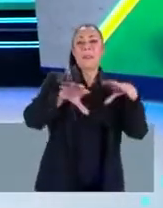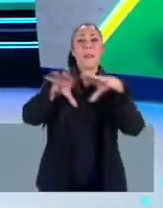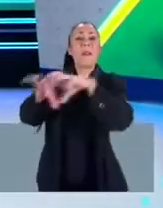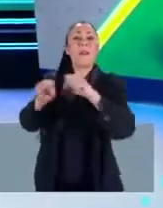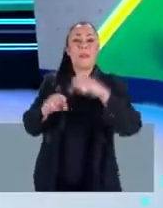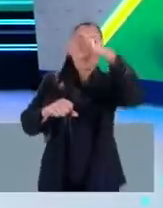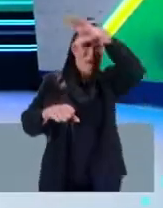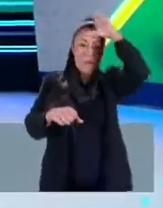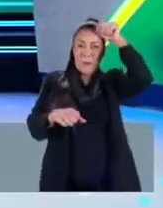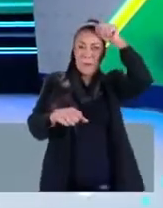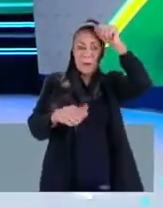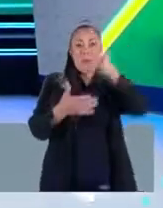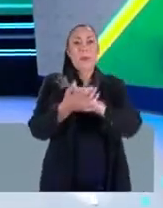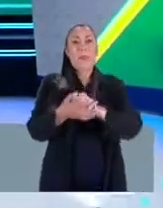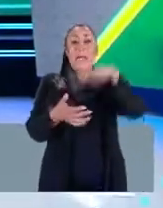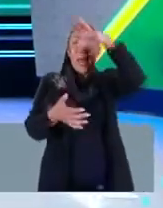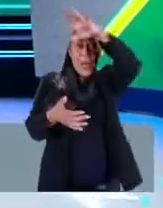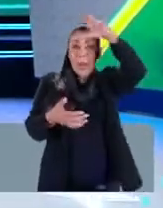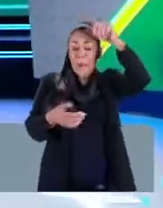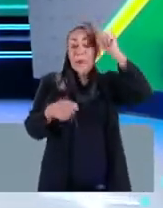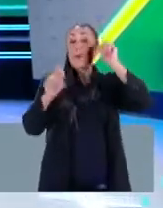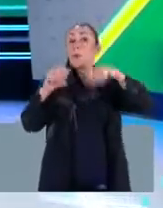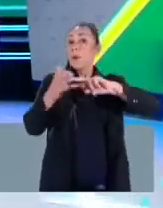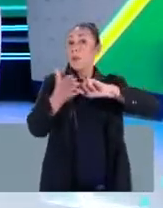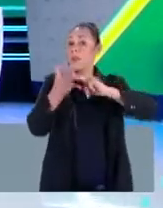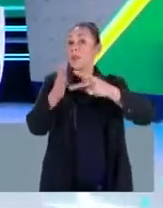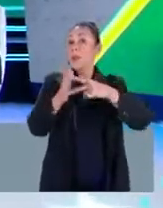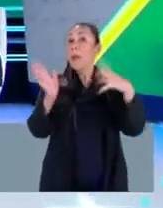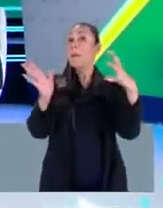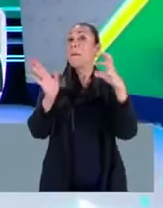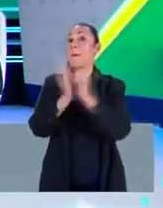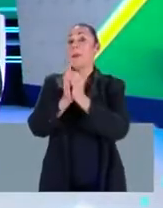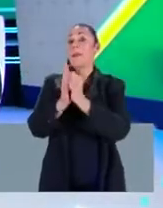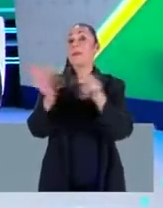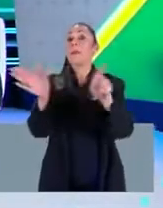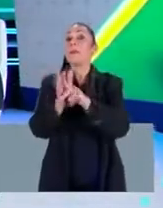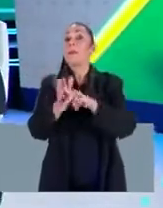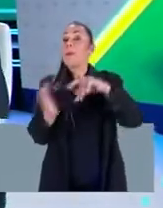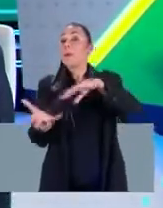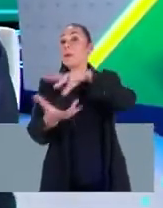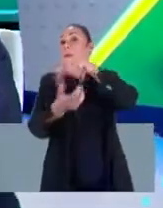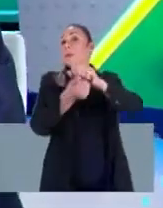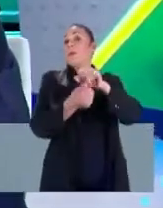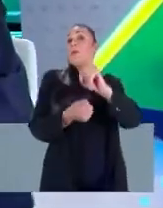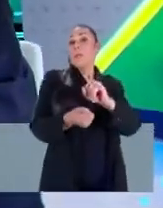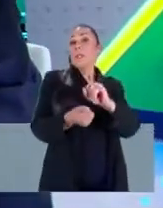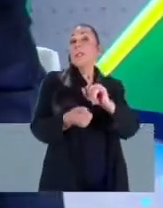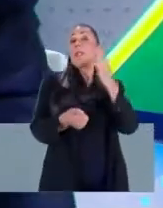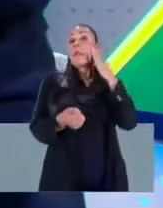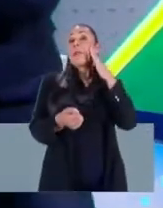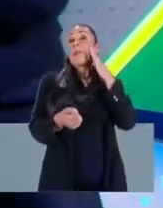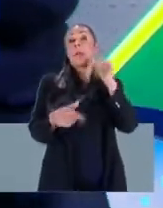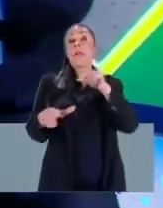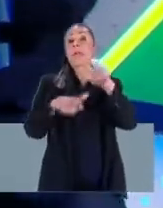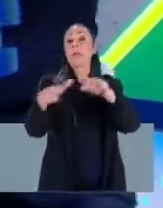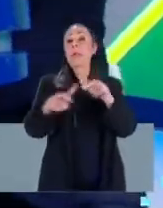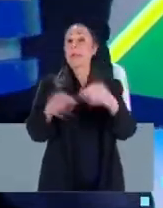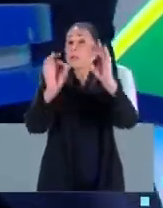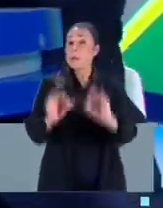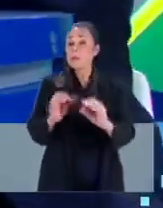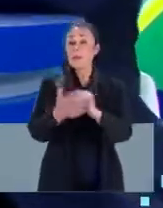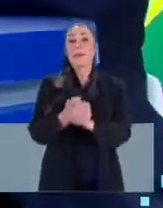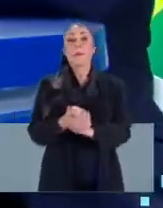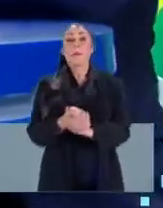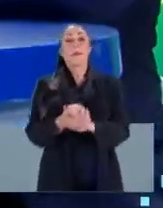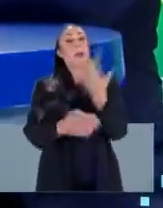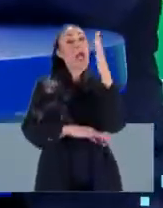Amazônia. A Amazônia pode significar um patrimônio para a humanidade. Se a gente souber trabalhar corretamente, sim, uma